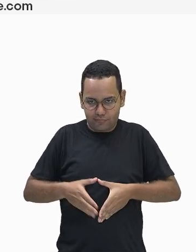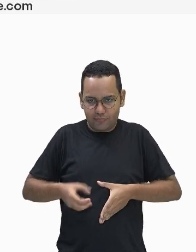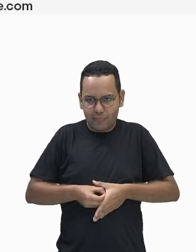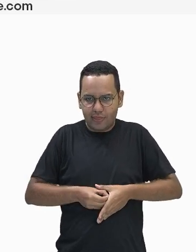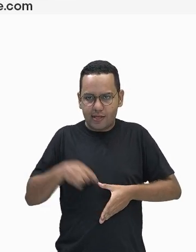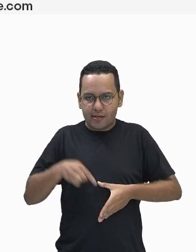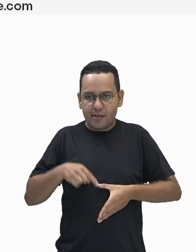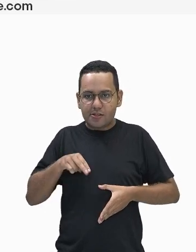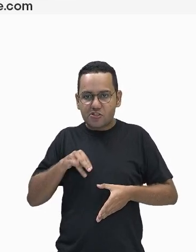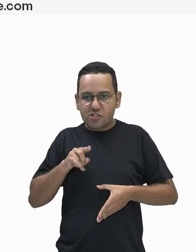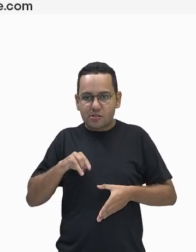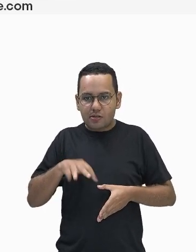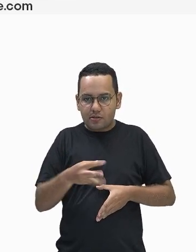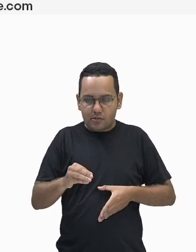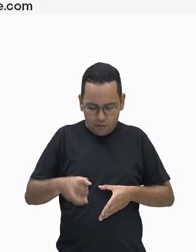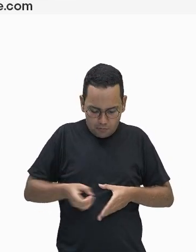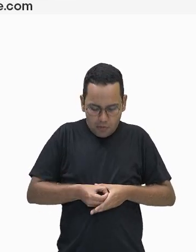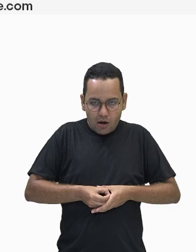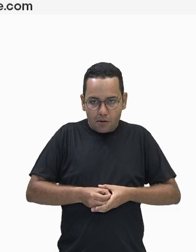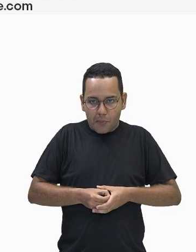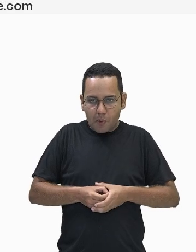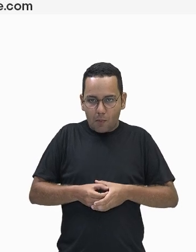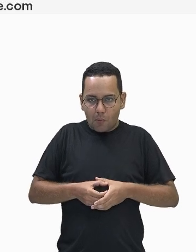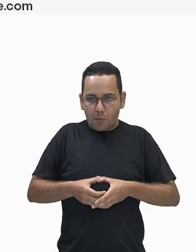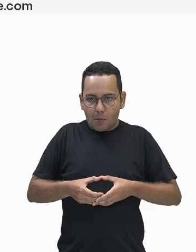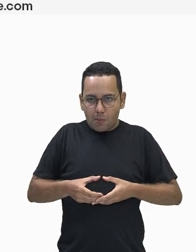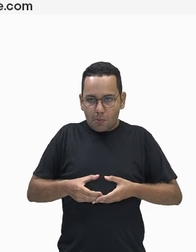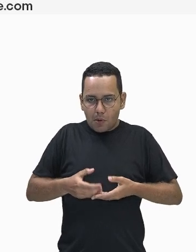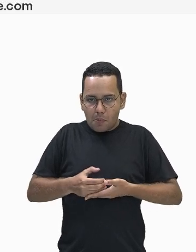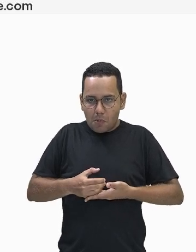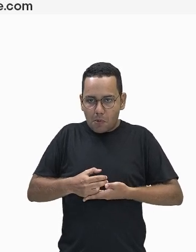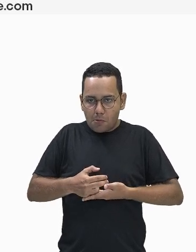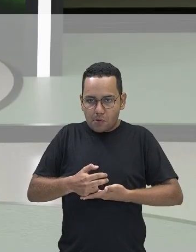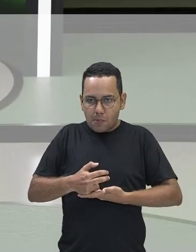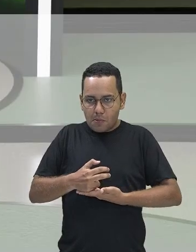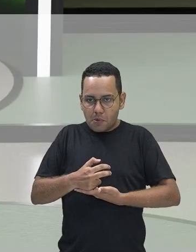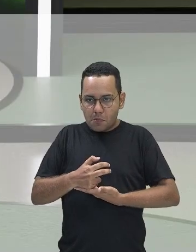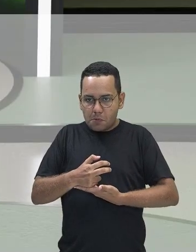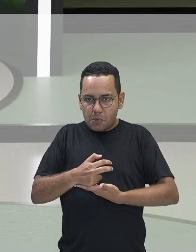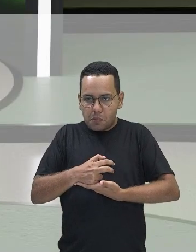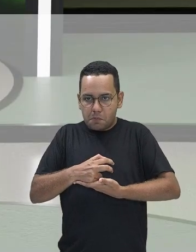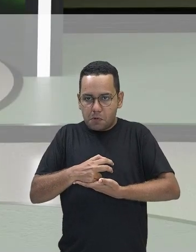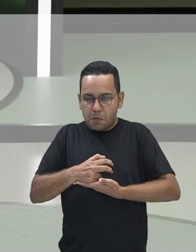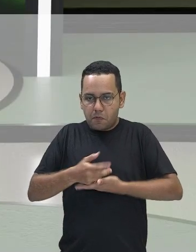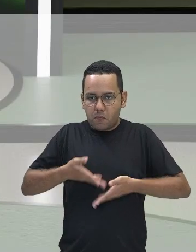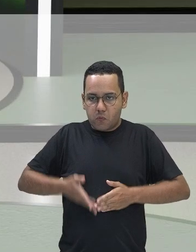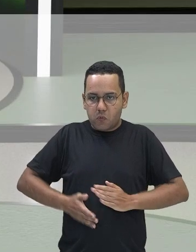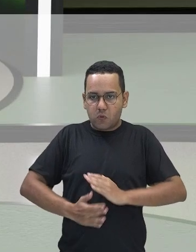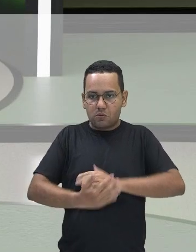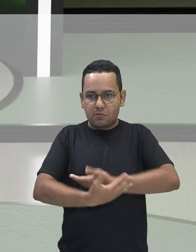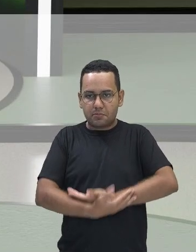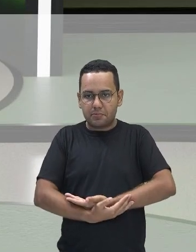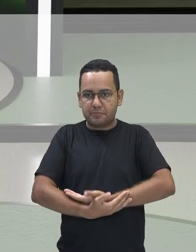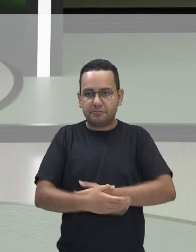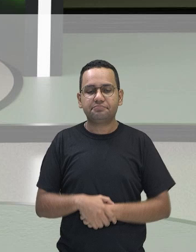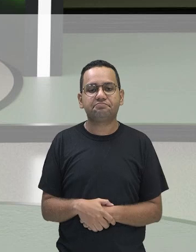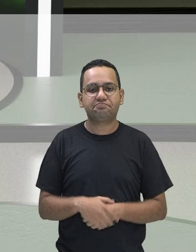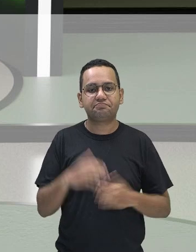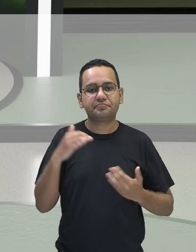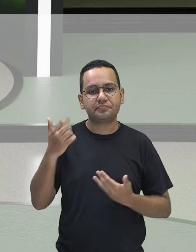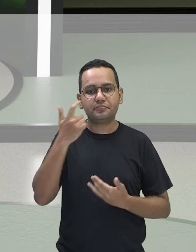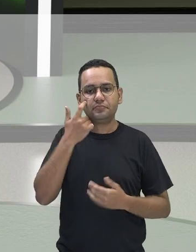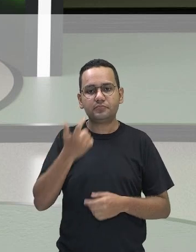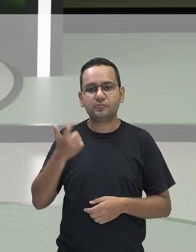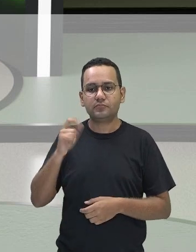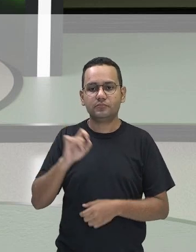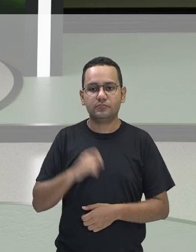útero de uma mulher, certo? Conhecendo ainda mais outras partes do sistema reprodutor feminino, né,